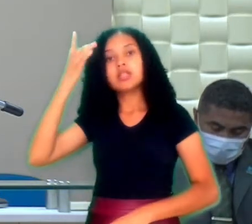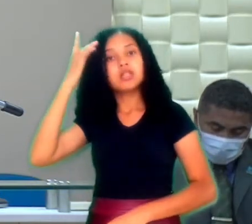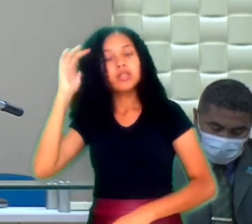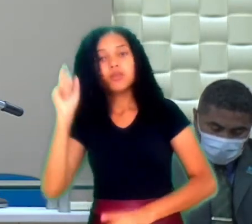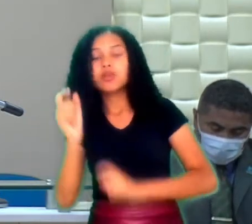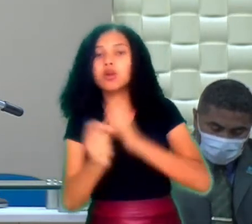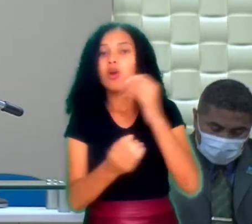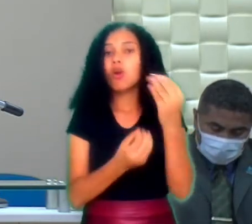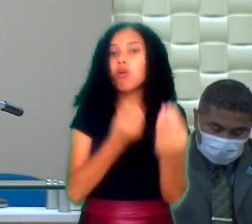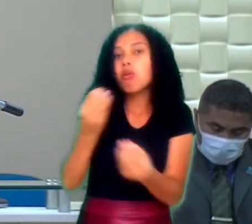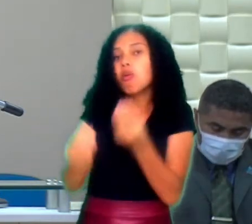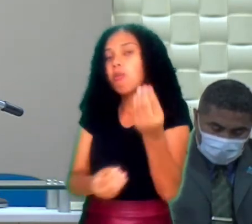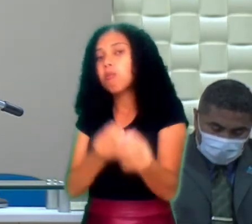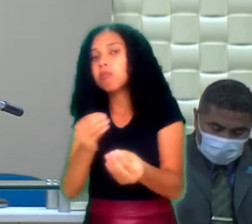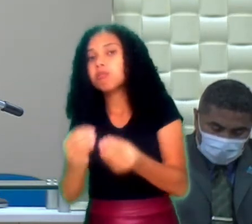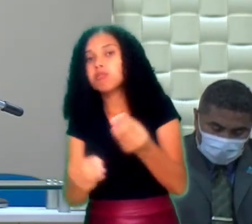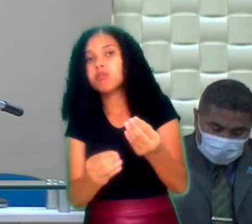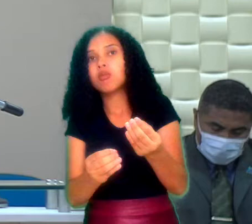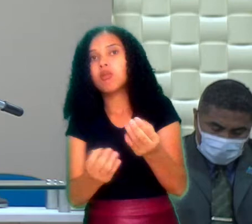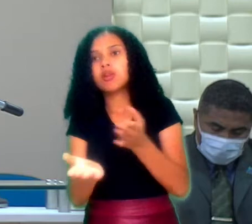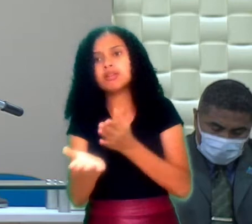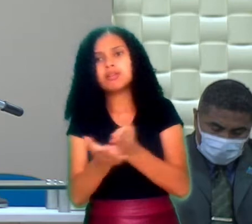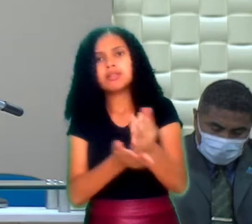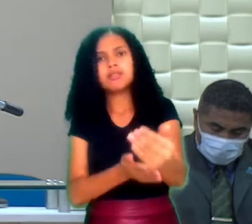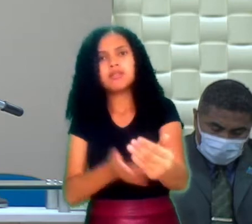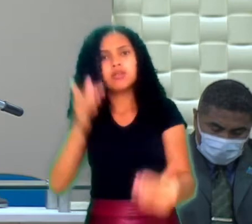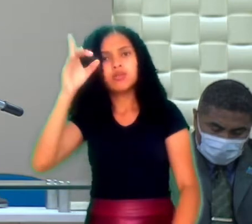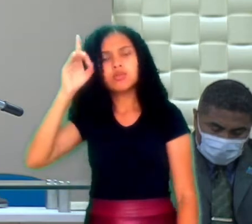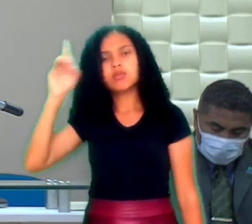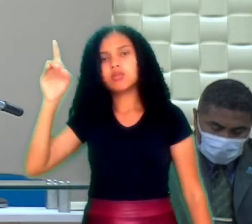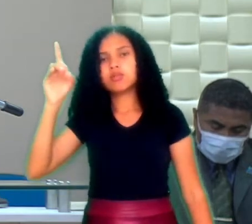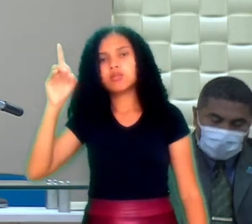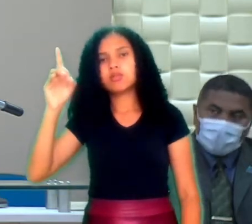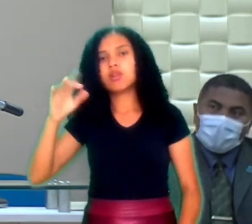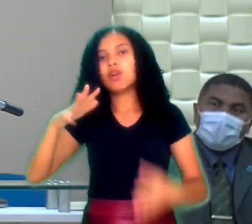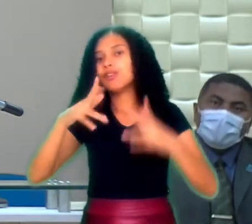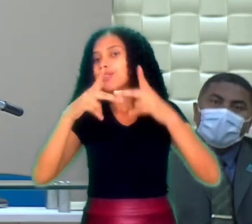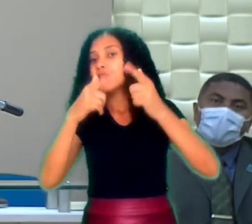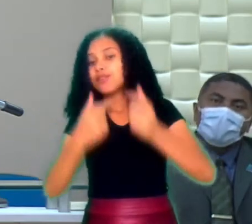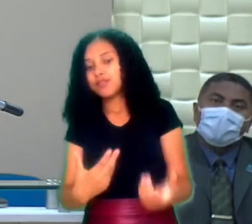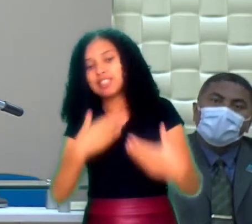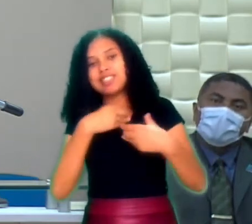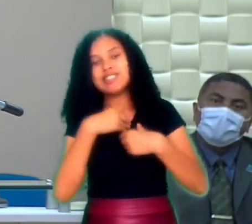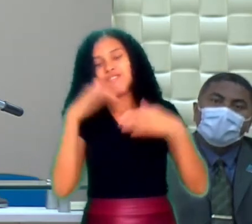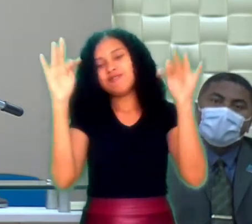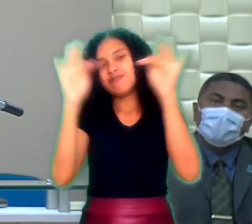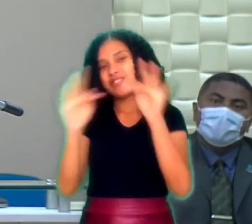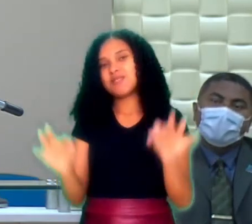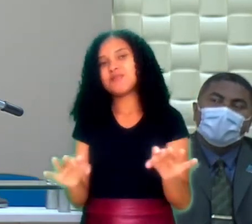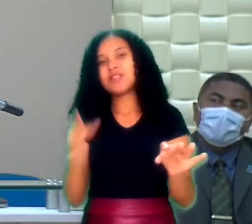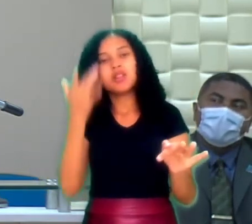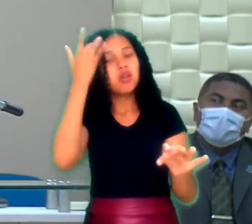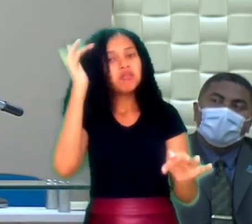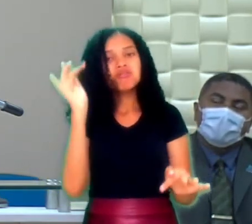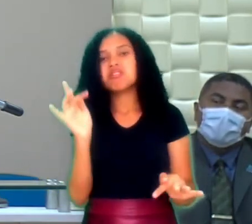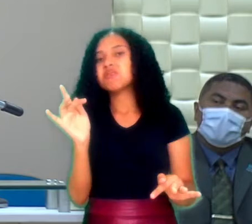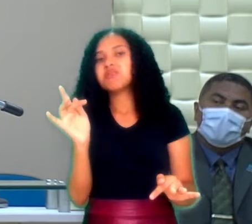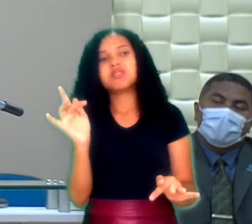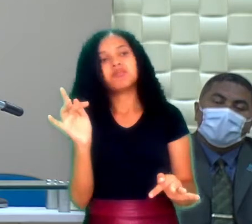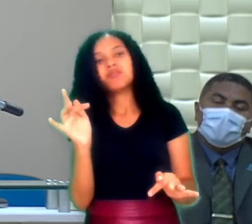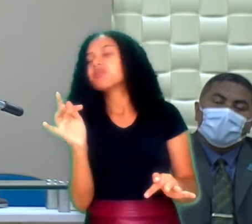de fugitivo do Senhor. E está todo mundo feliz, e não sabem aqueles